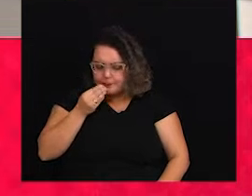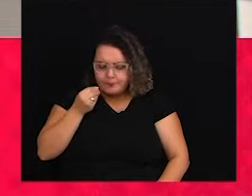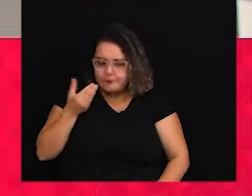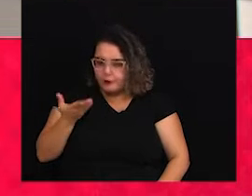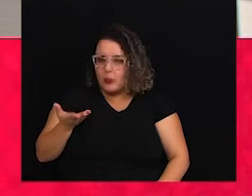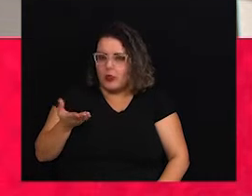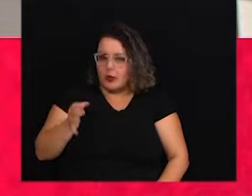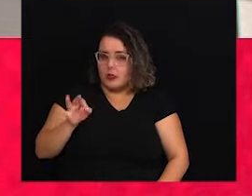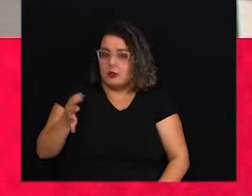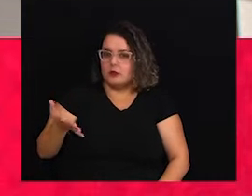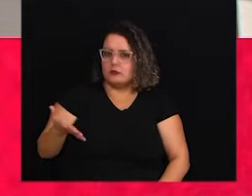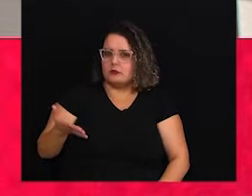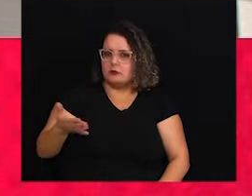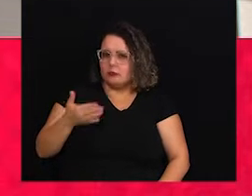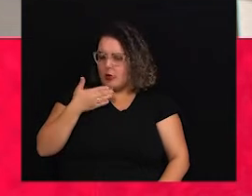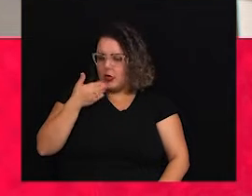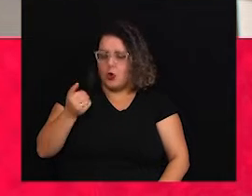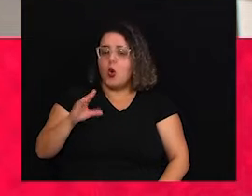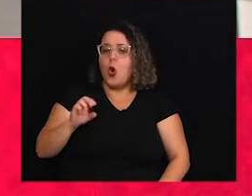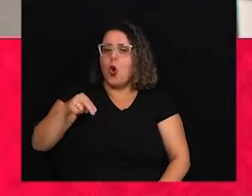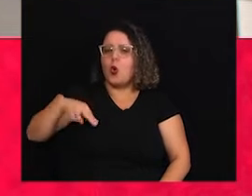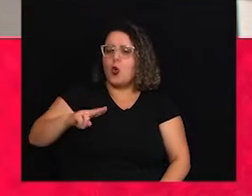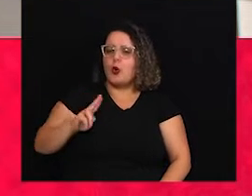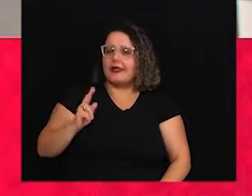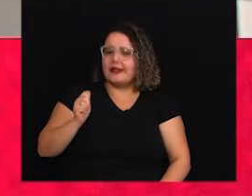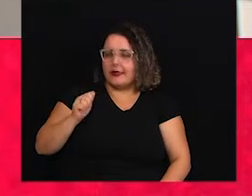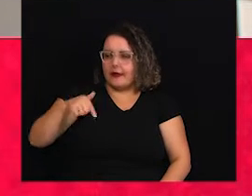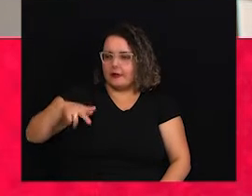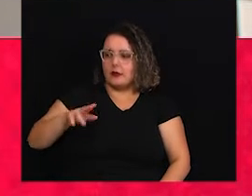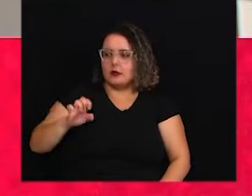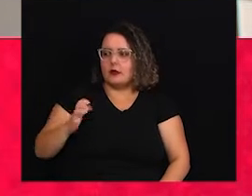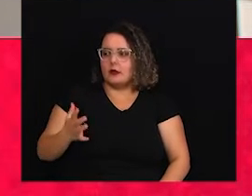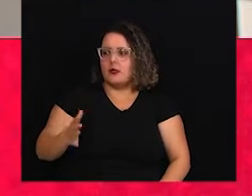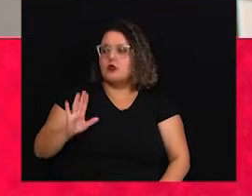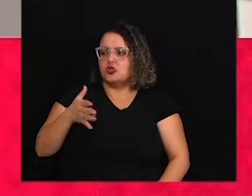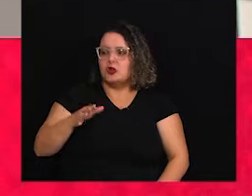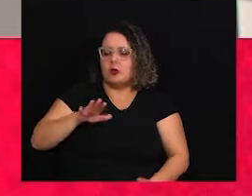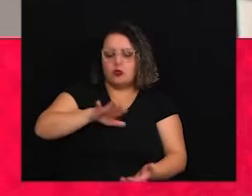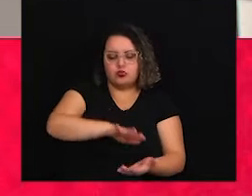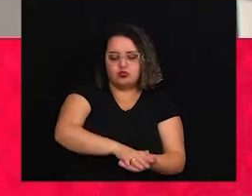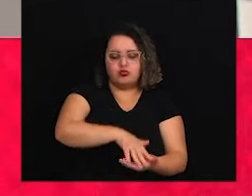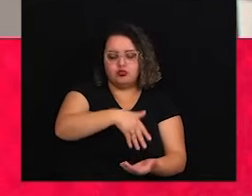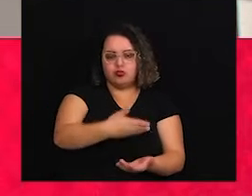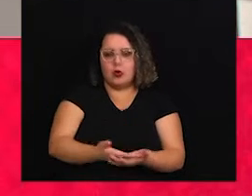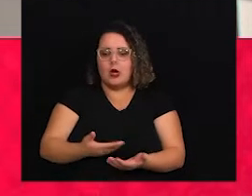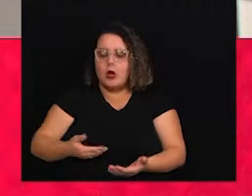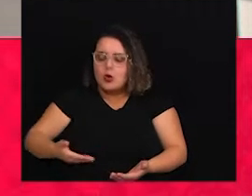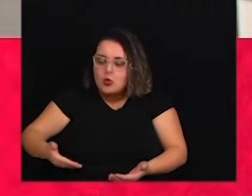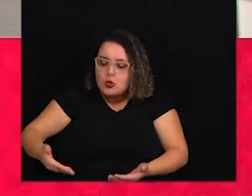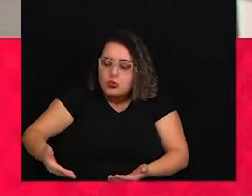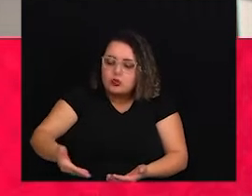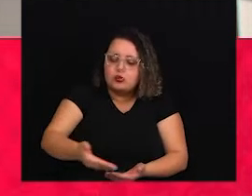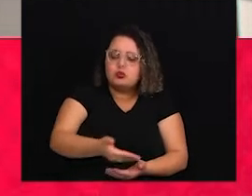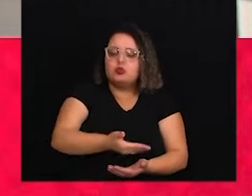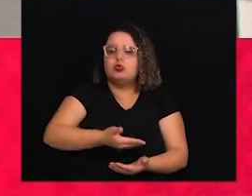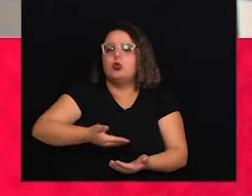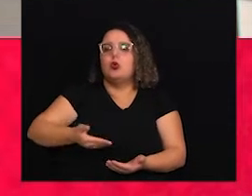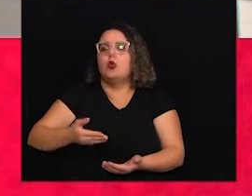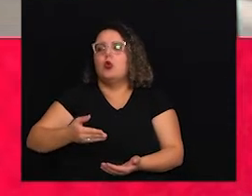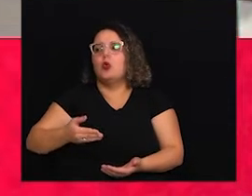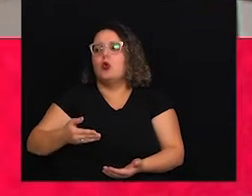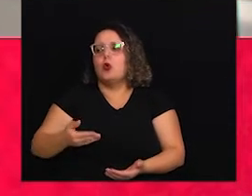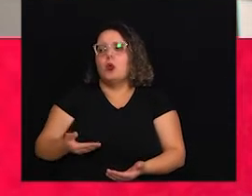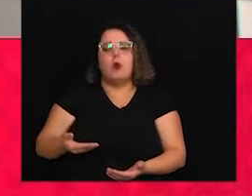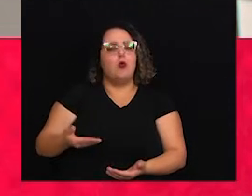gostoso, sem dúvida. Pega esse próprio abacaxi, flambado já no conhaque, né? Coloca por cima ali do recheio,